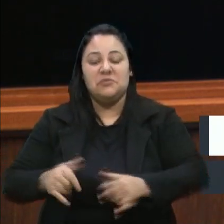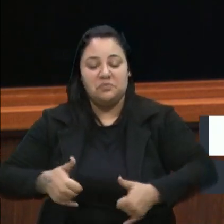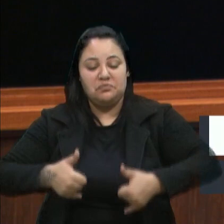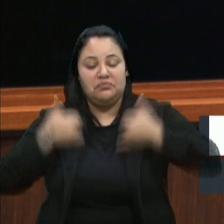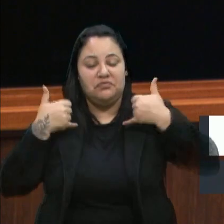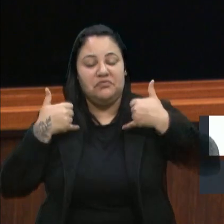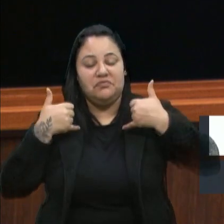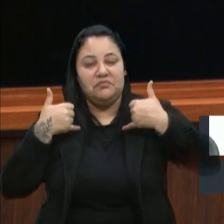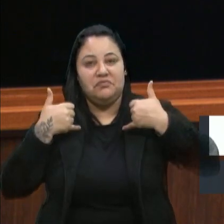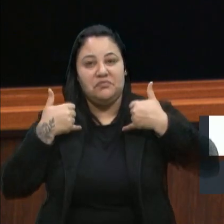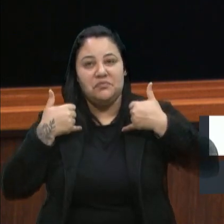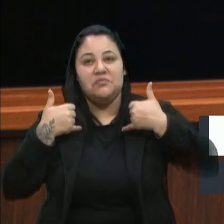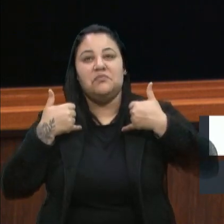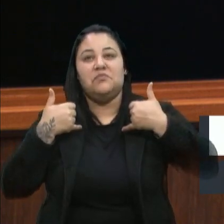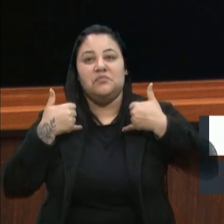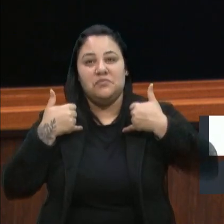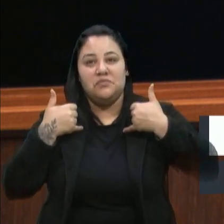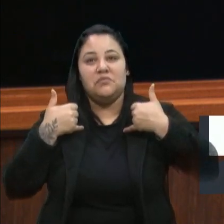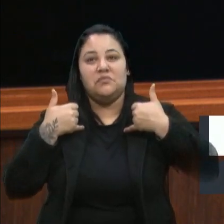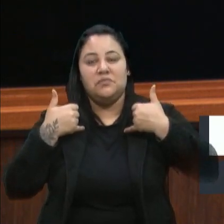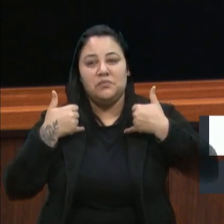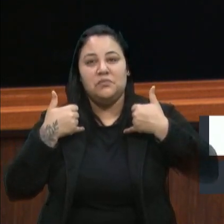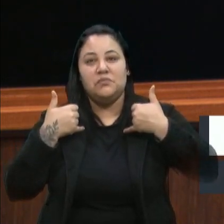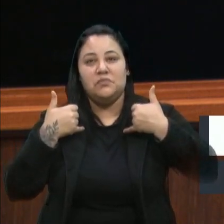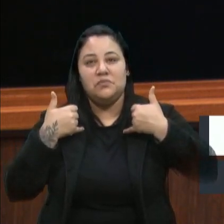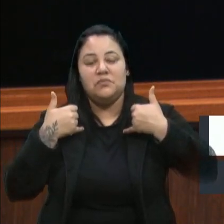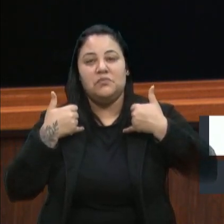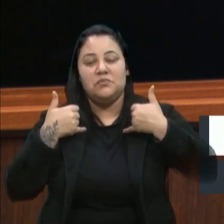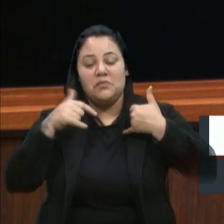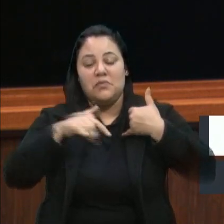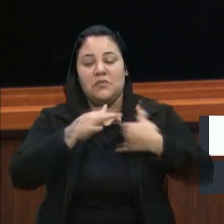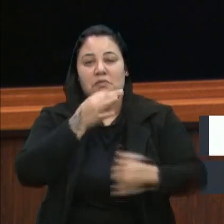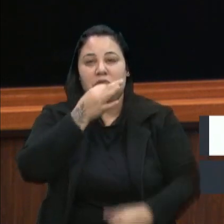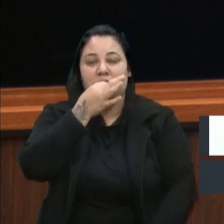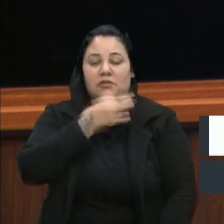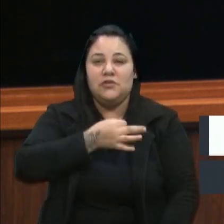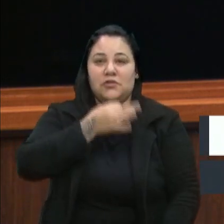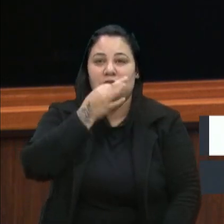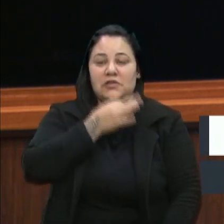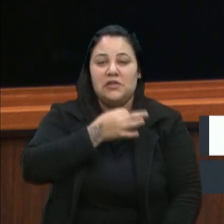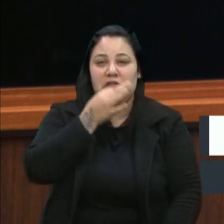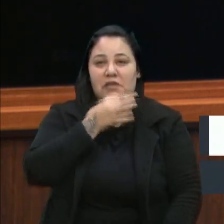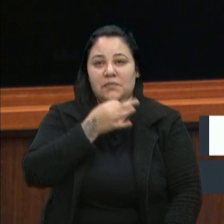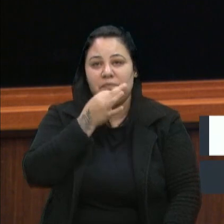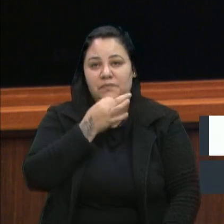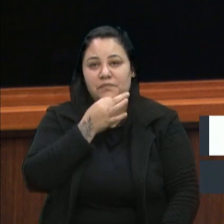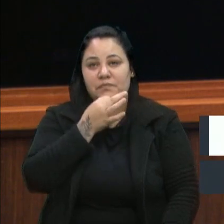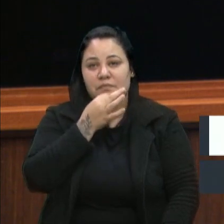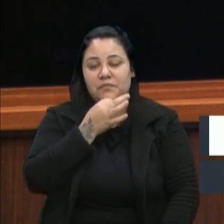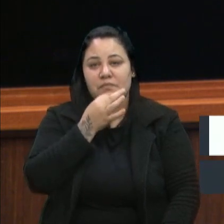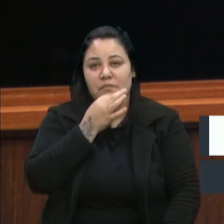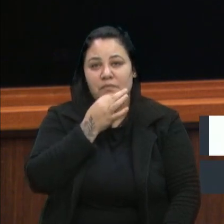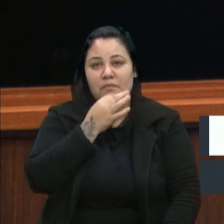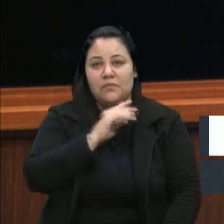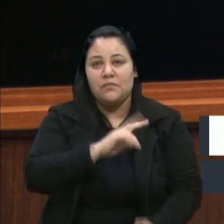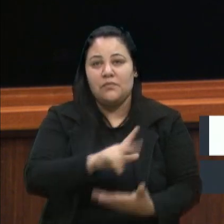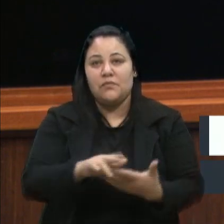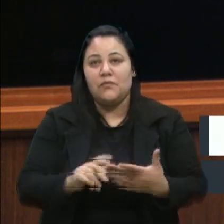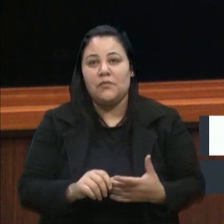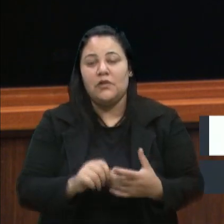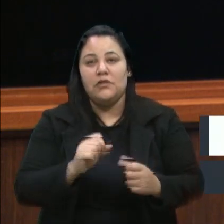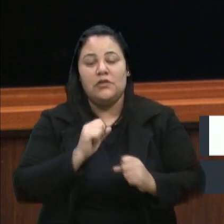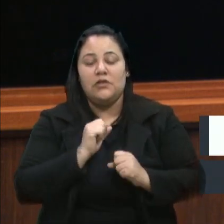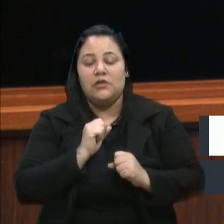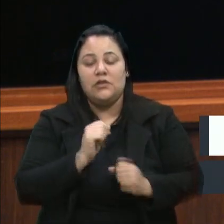cidade, porque são 40 iniciativas, né? Com um valor de R$15